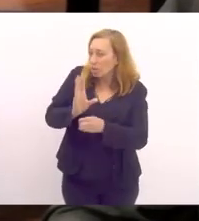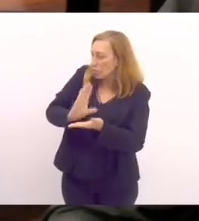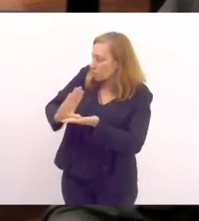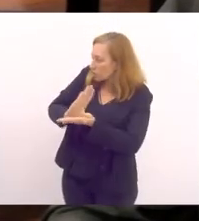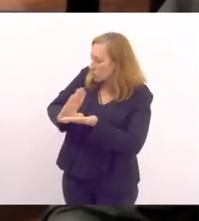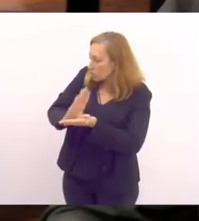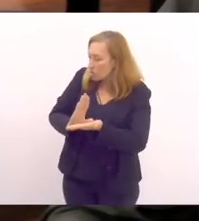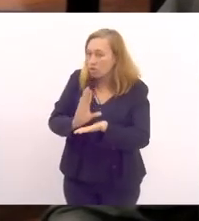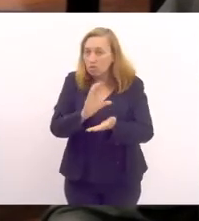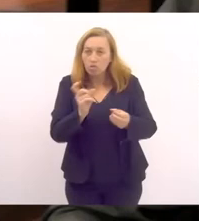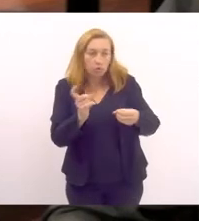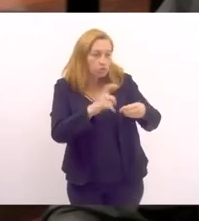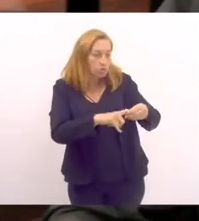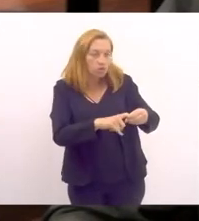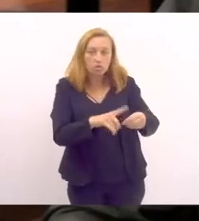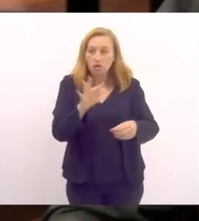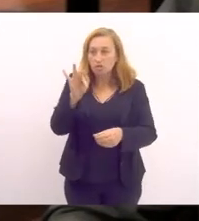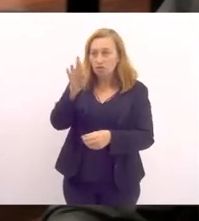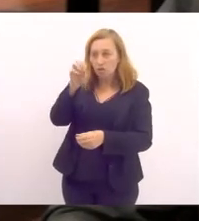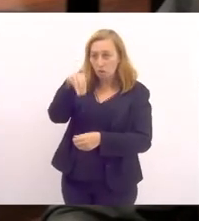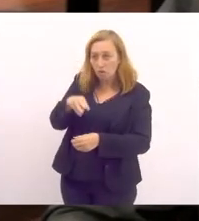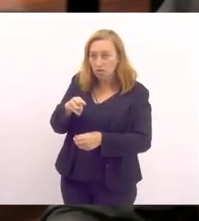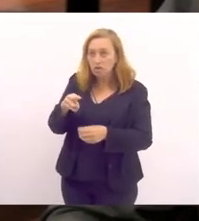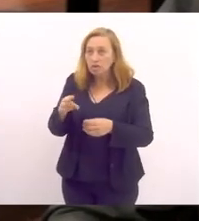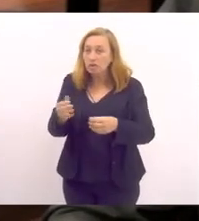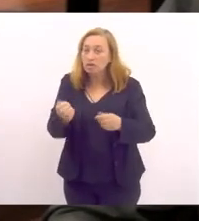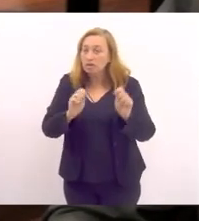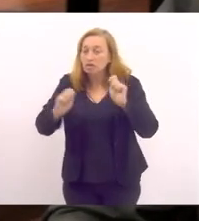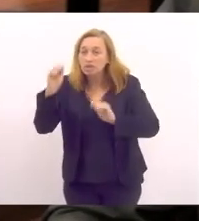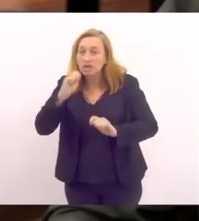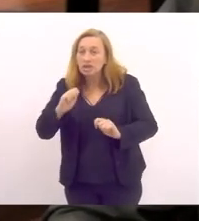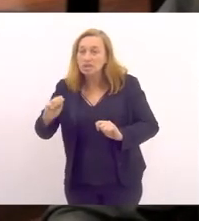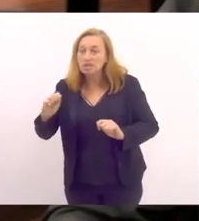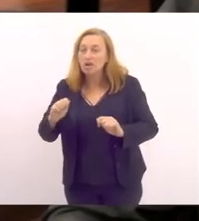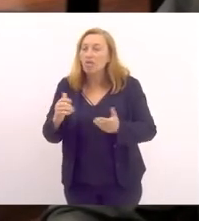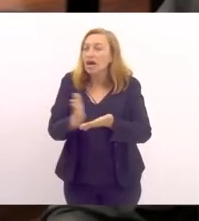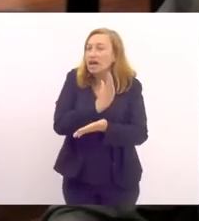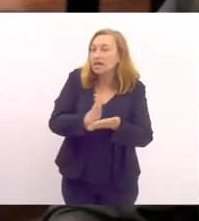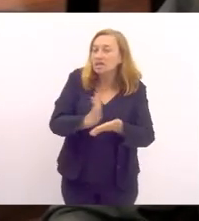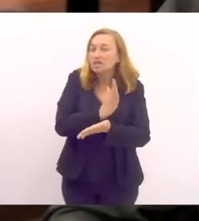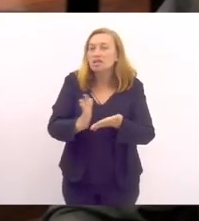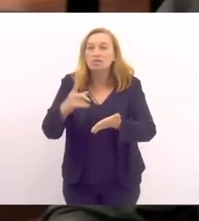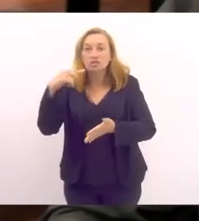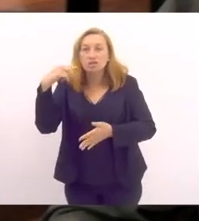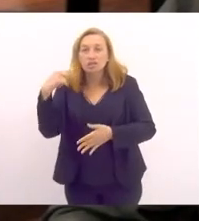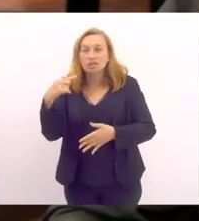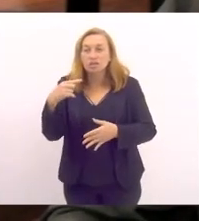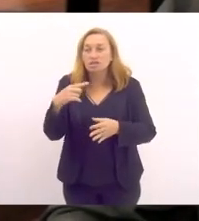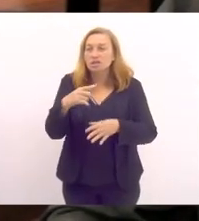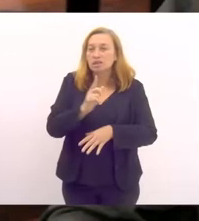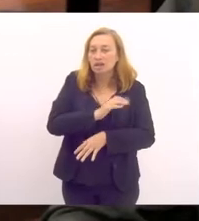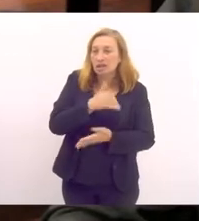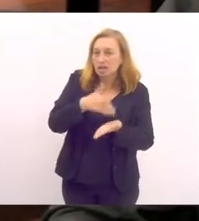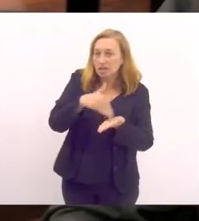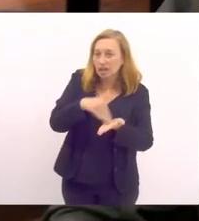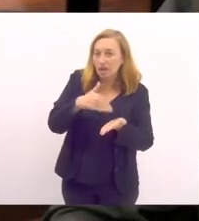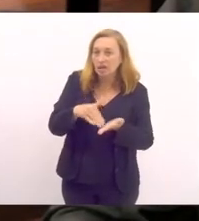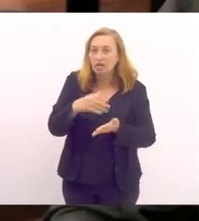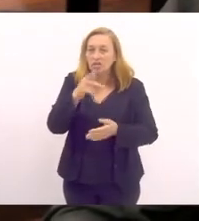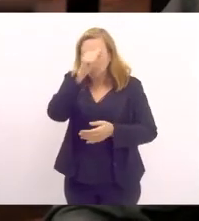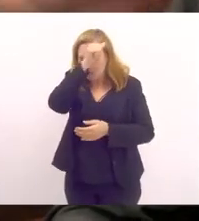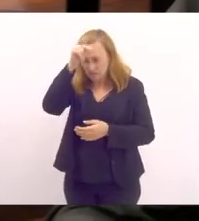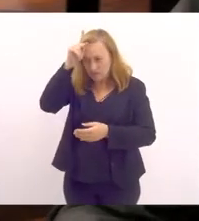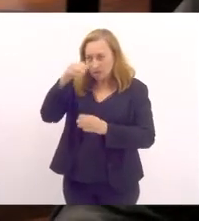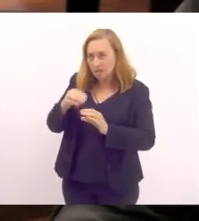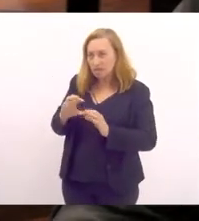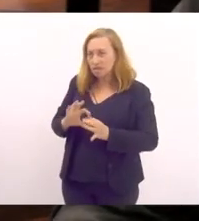um consórcio? É um fórum? É uma associação? Às vezes, o secretário, o dirigente, o prefeito coloca ele lá assim, ah,